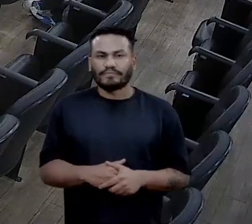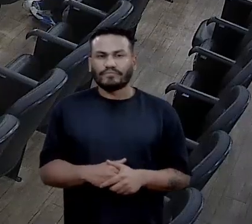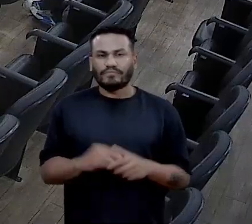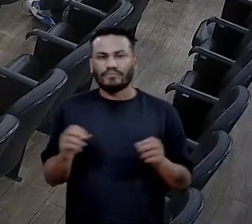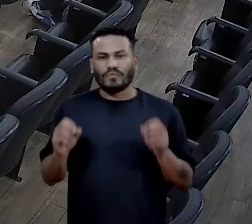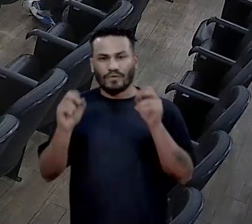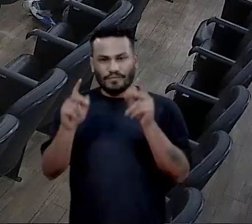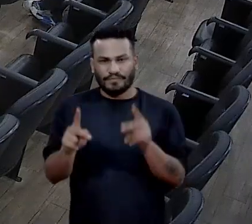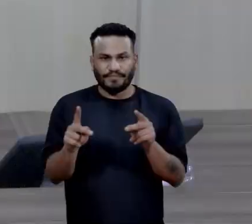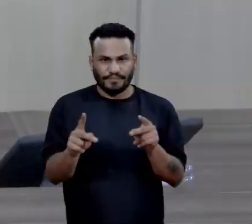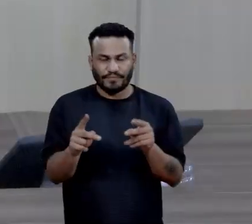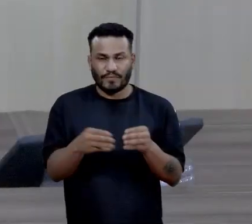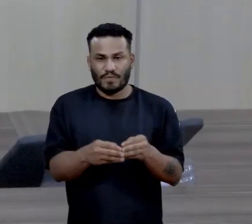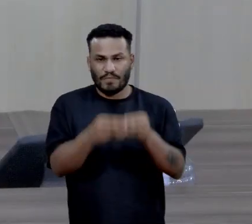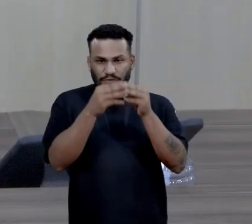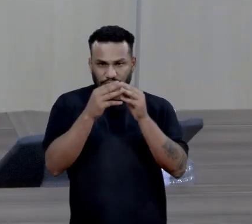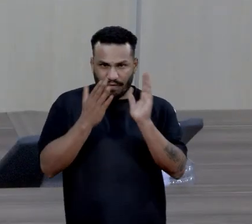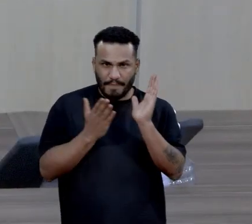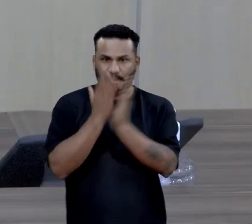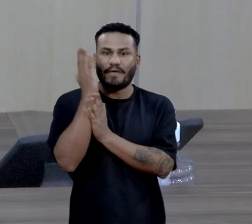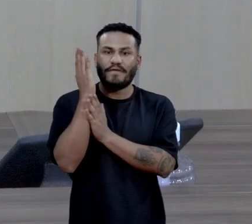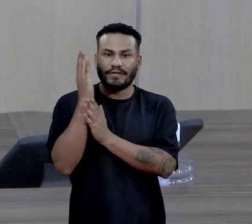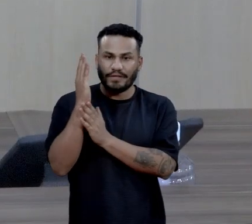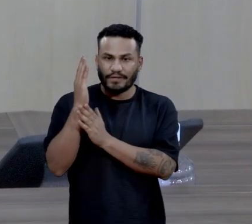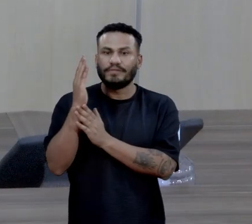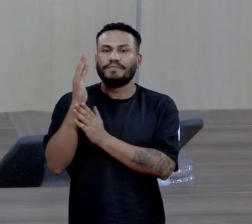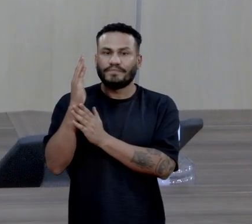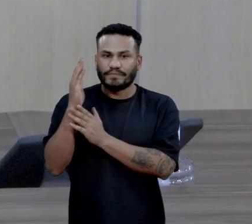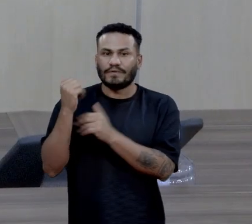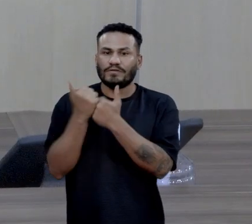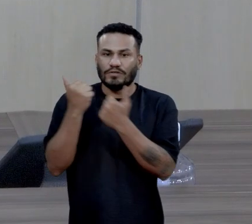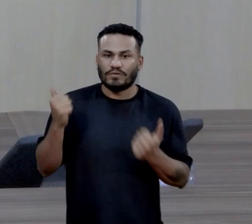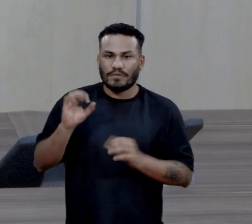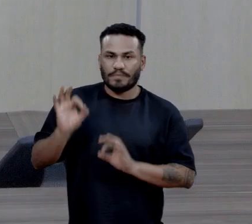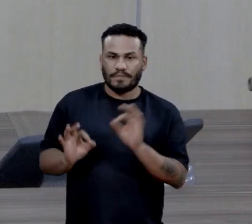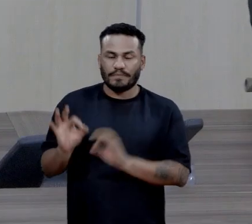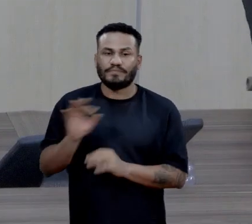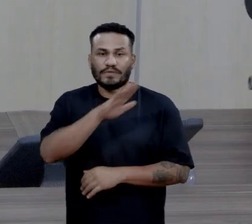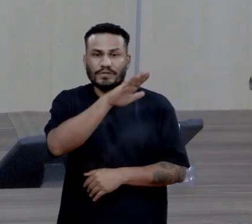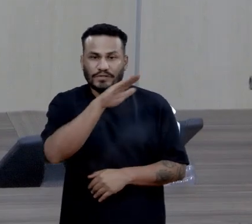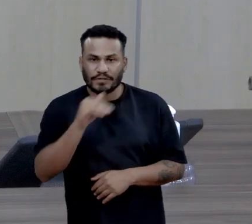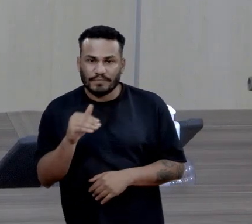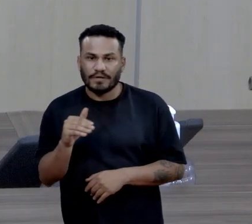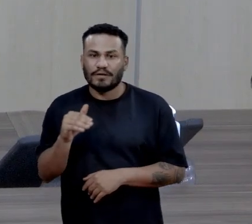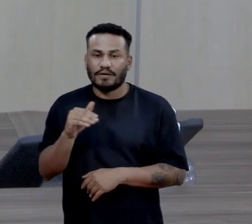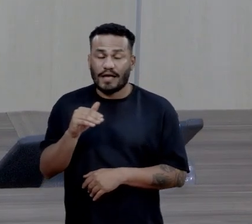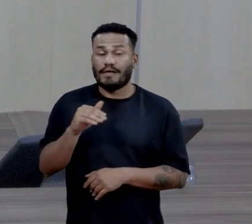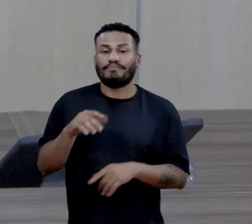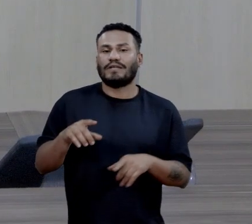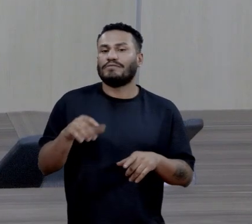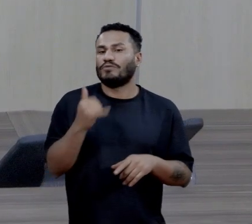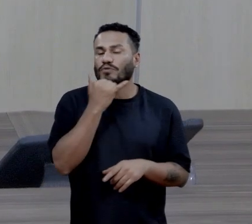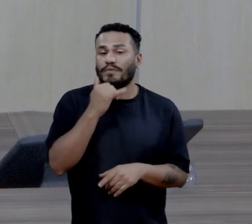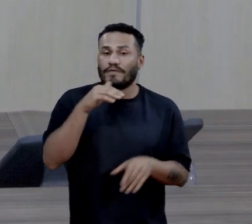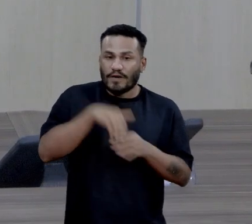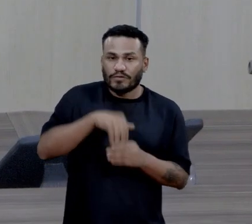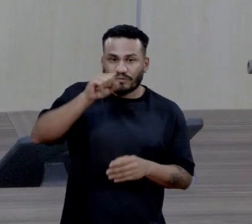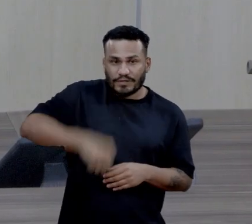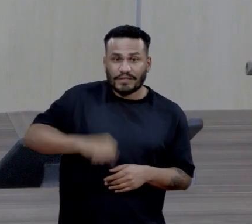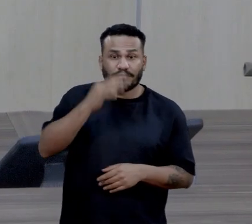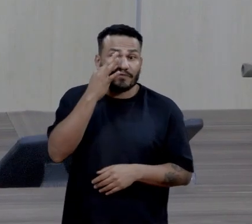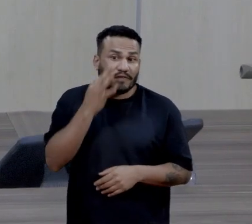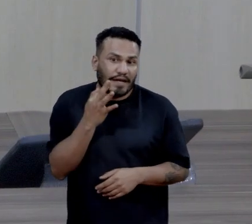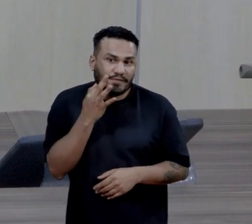Ok. Moções aprovadas e a diretoria para as providências, com o voto sim também do vereador Flávio Linhares, isso,